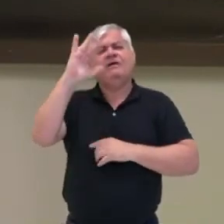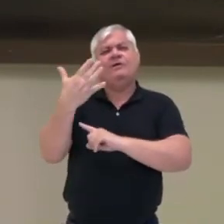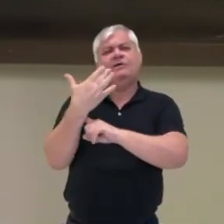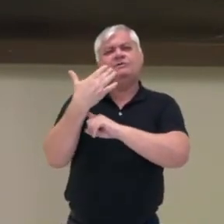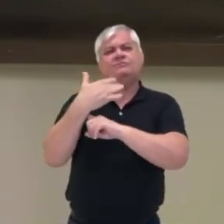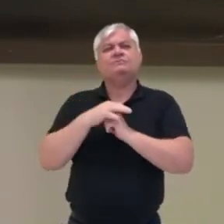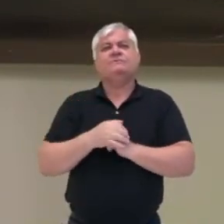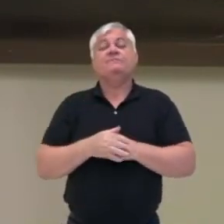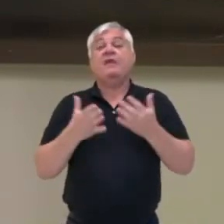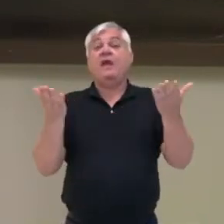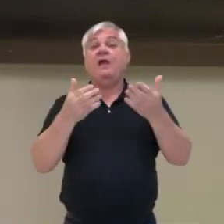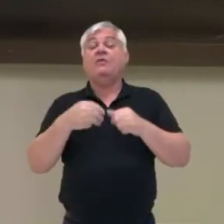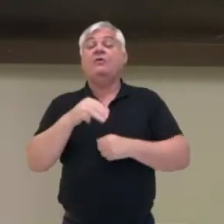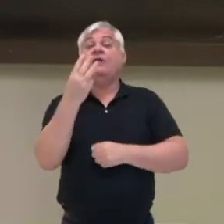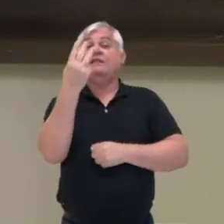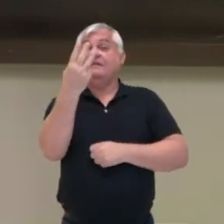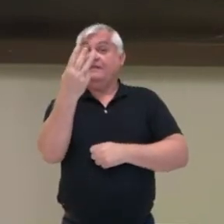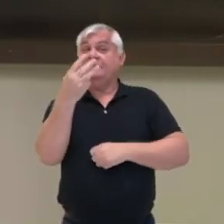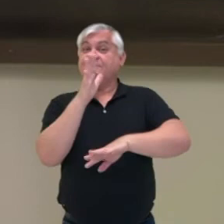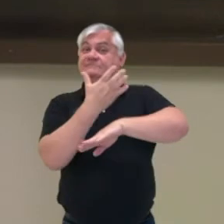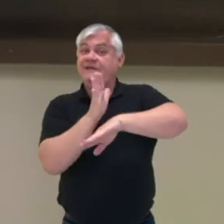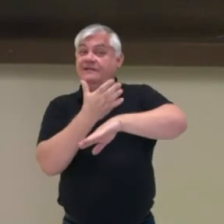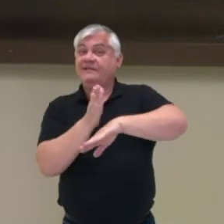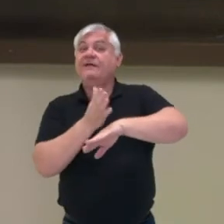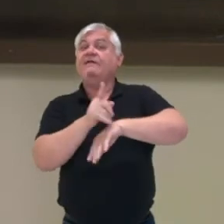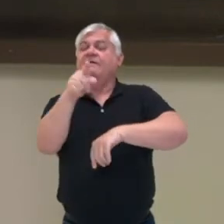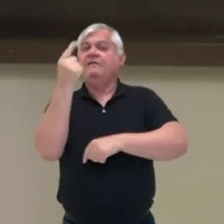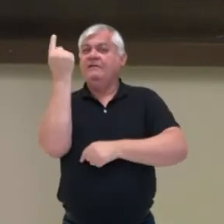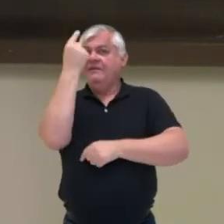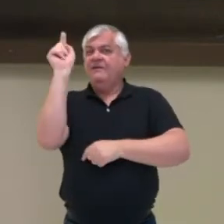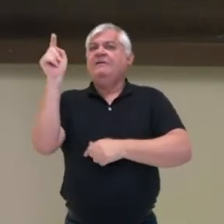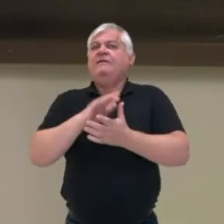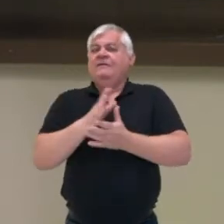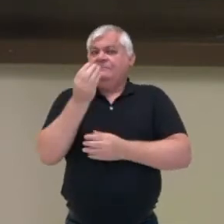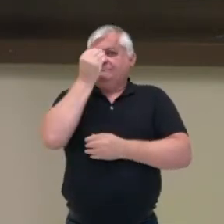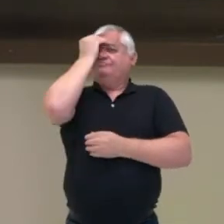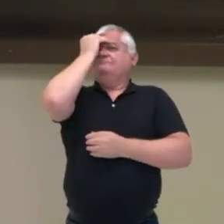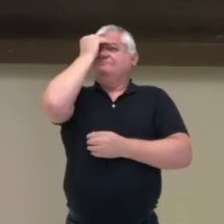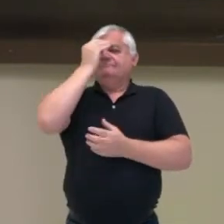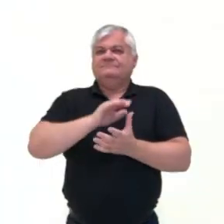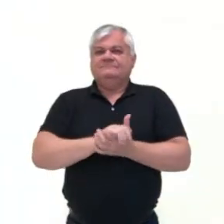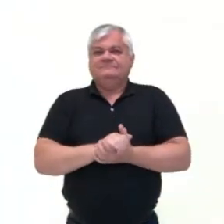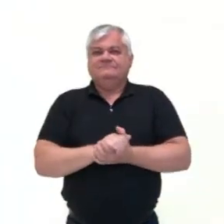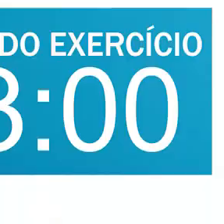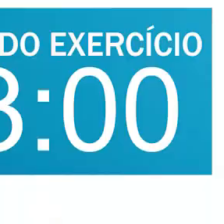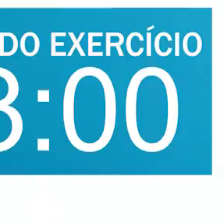agora, o último, para vocês não esquecerem mais.